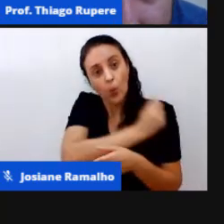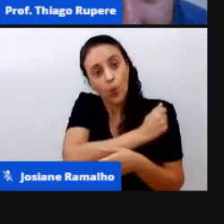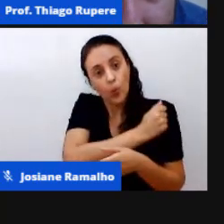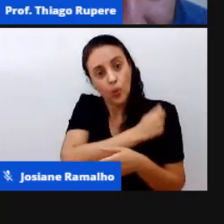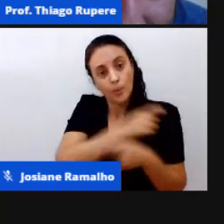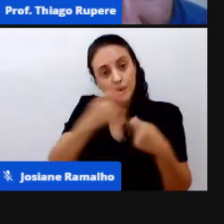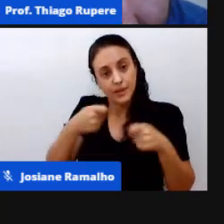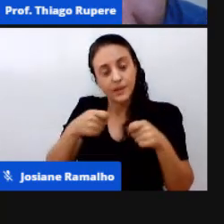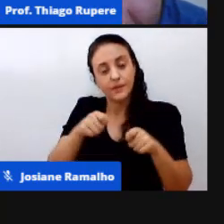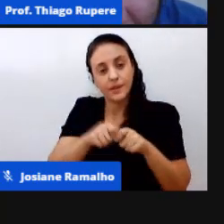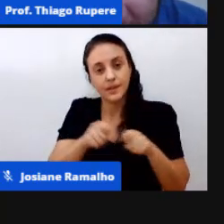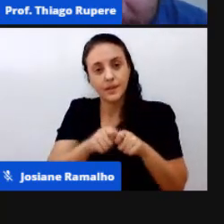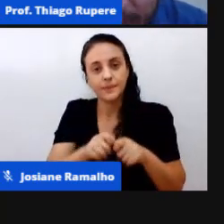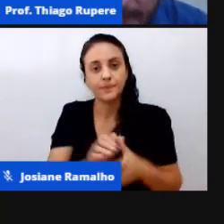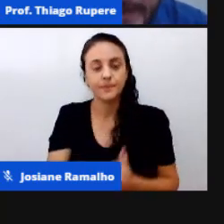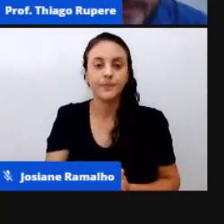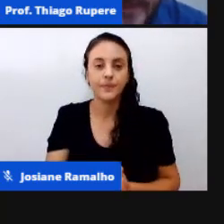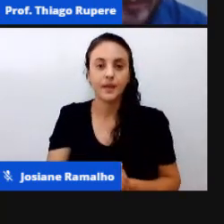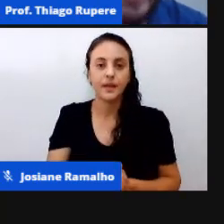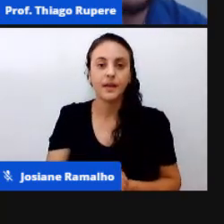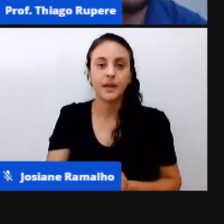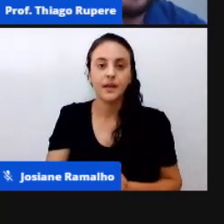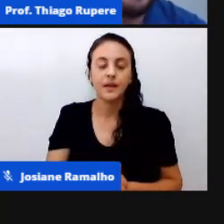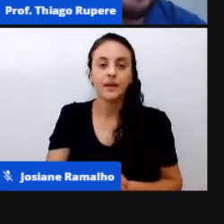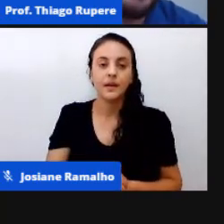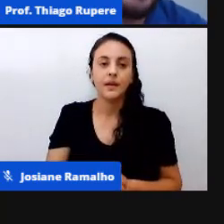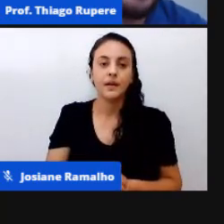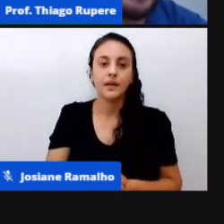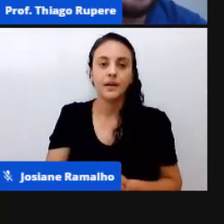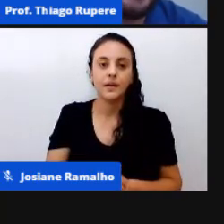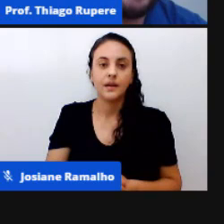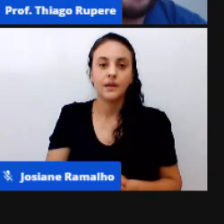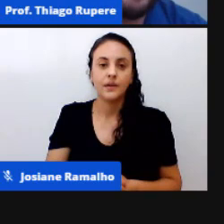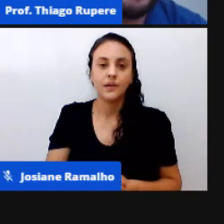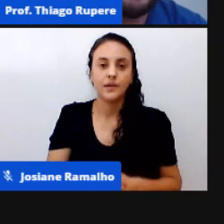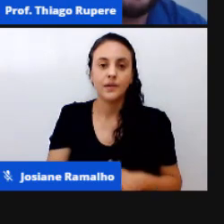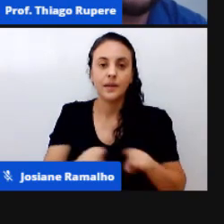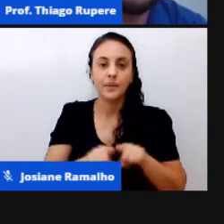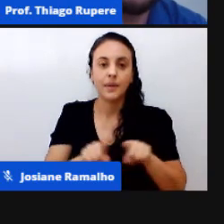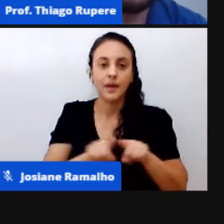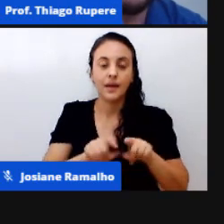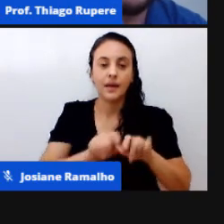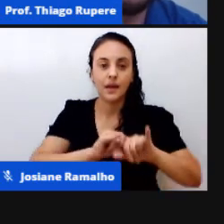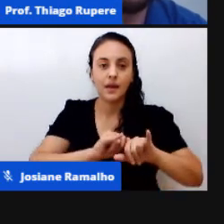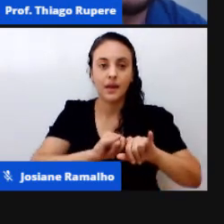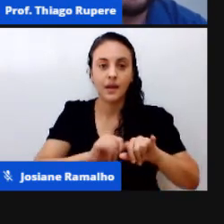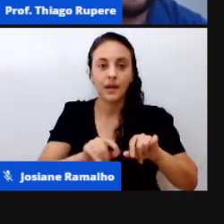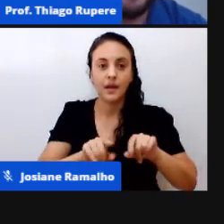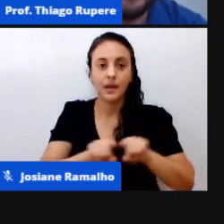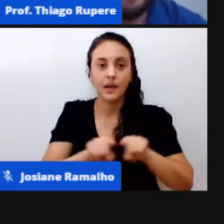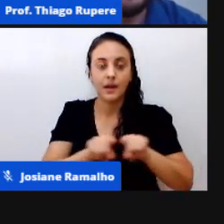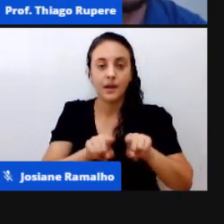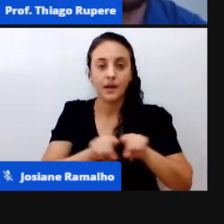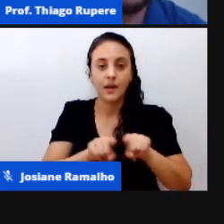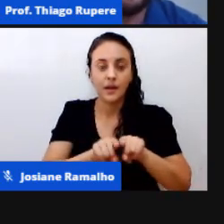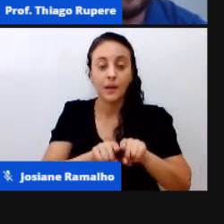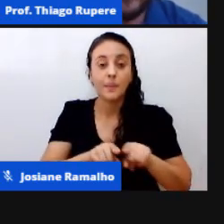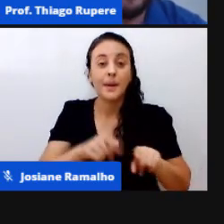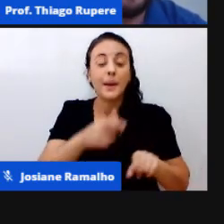Problematização, tá? É importante também. Uma das estratégias das metodologias ativas é trabalhar com